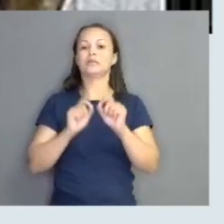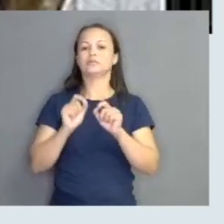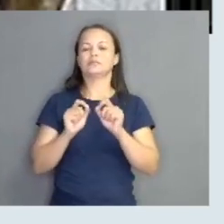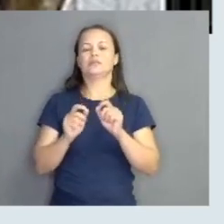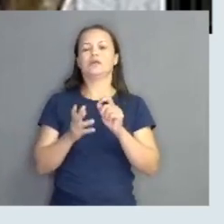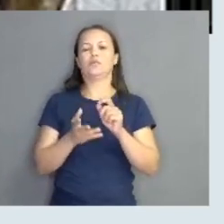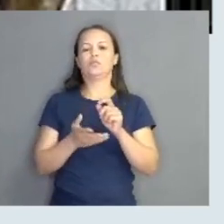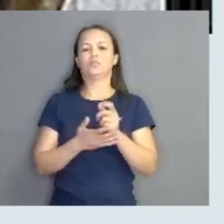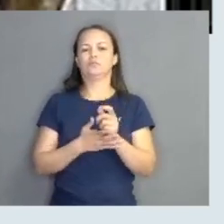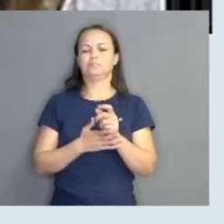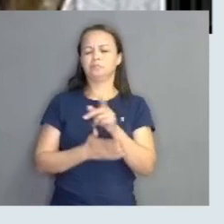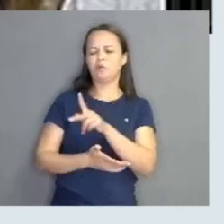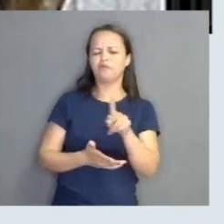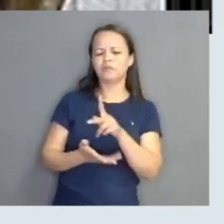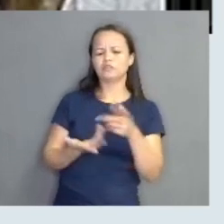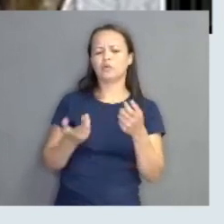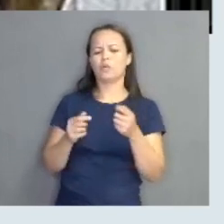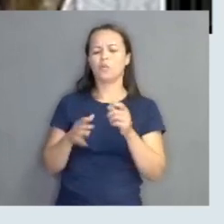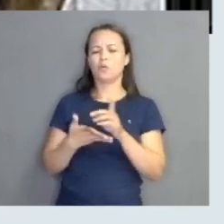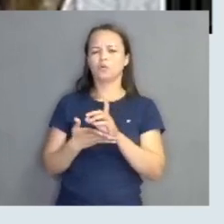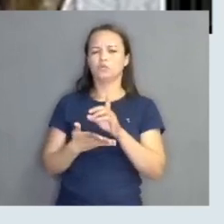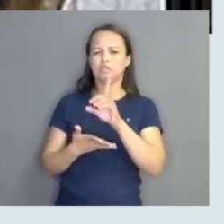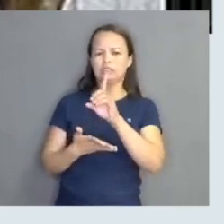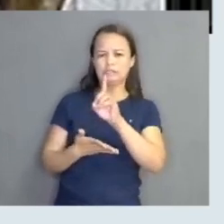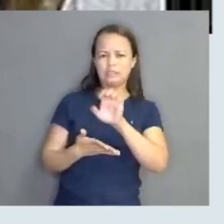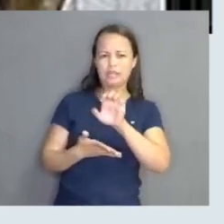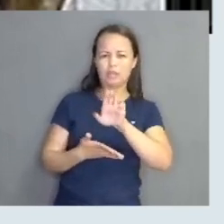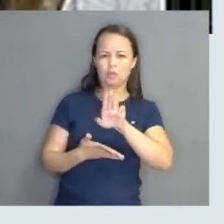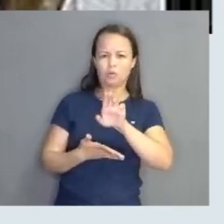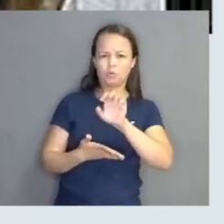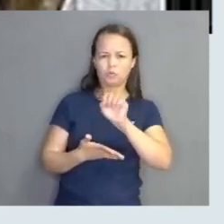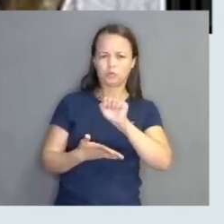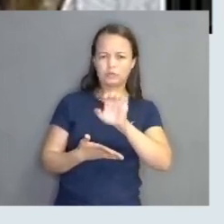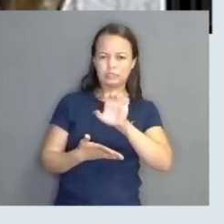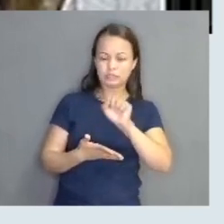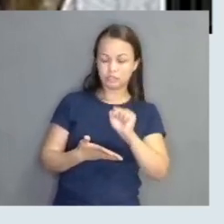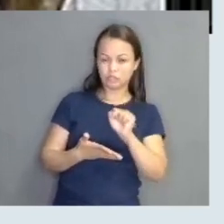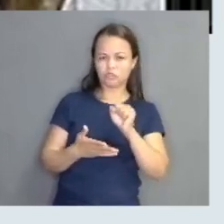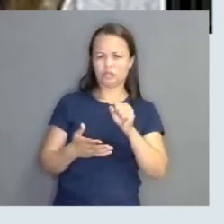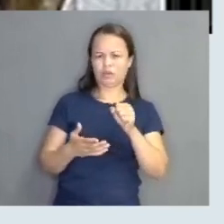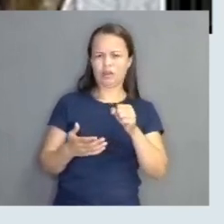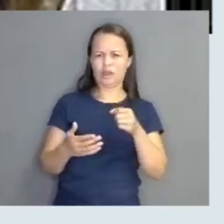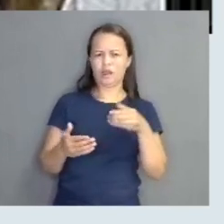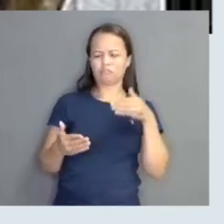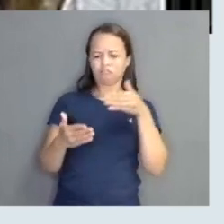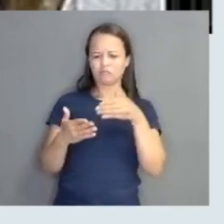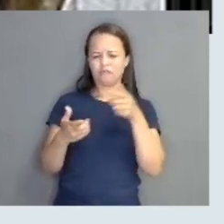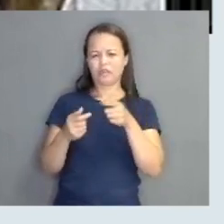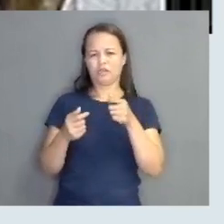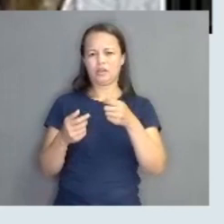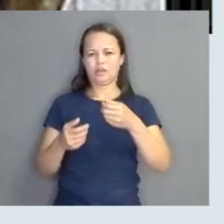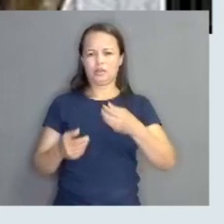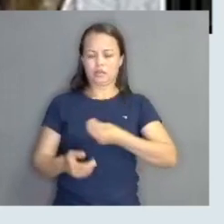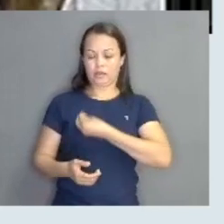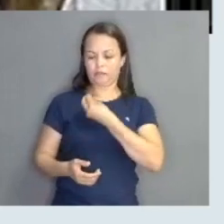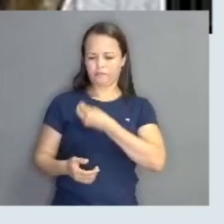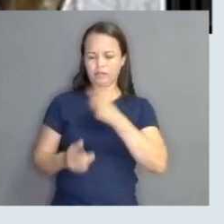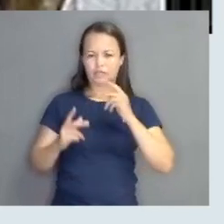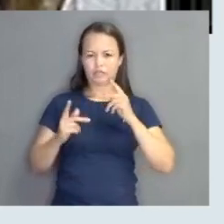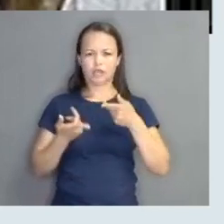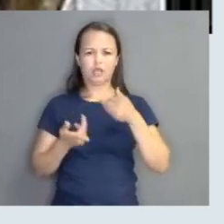segundo Heródoto, não iriam interferir na vida do homem? Bom, pessoal, ele deixava bem claro isso